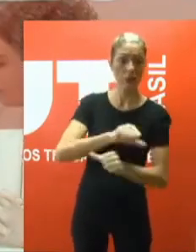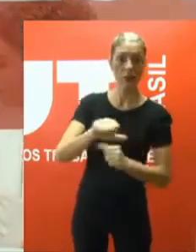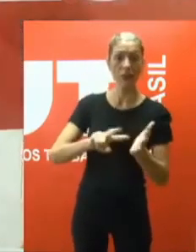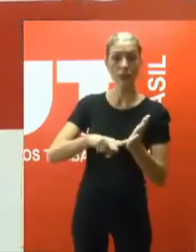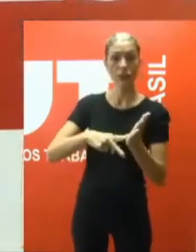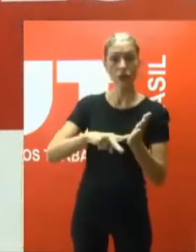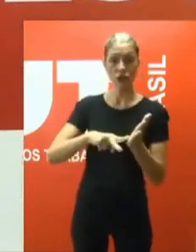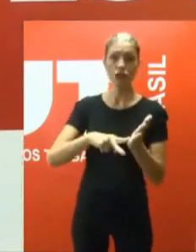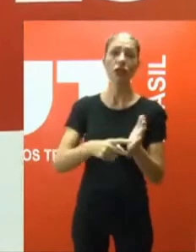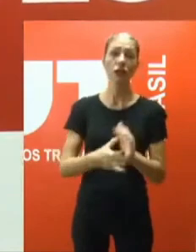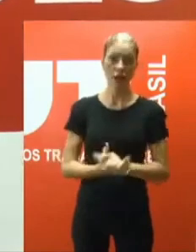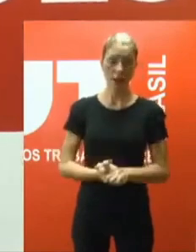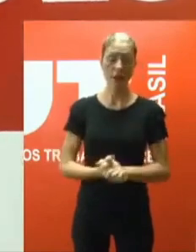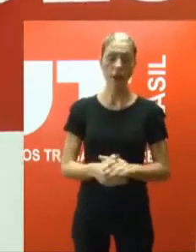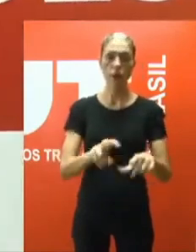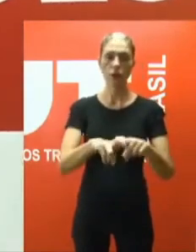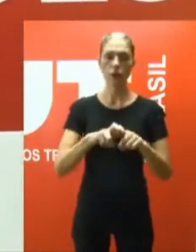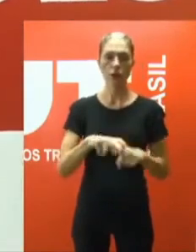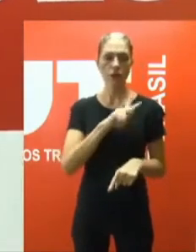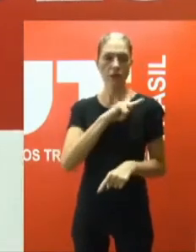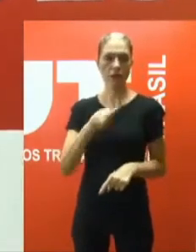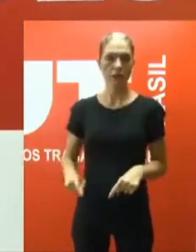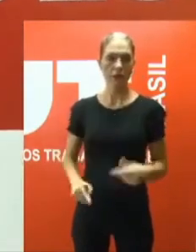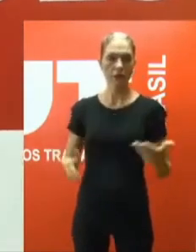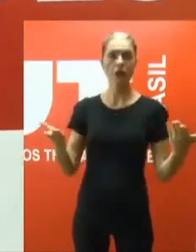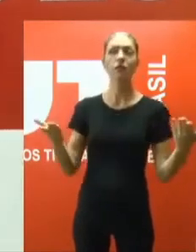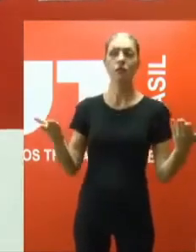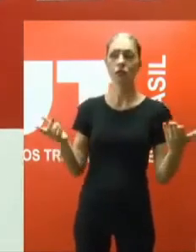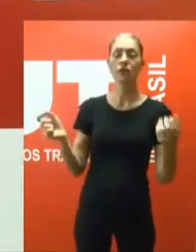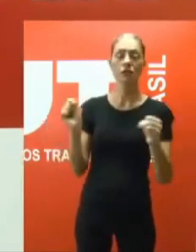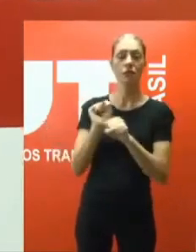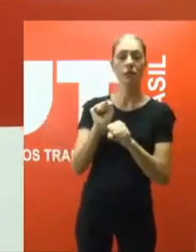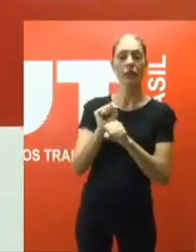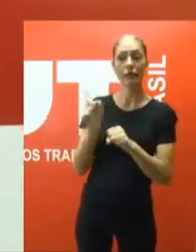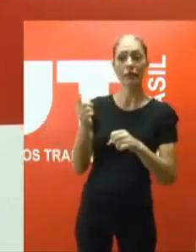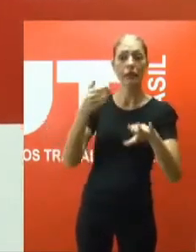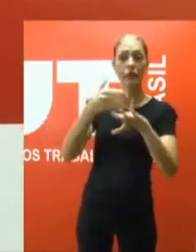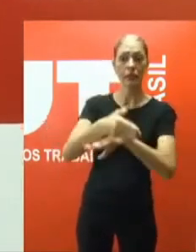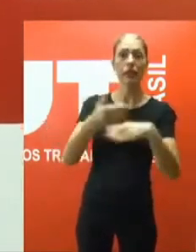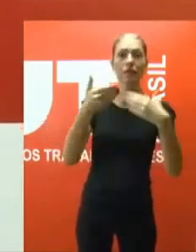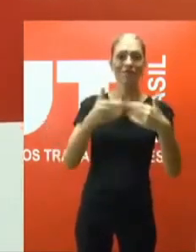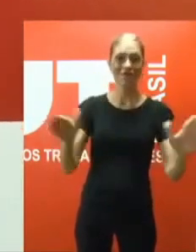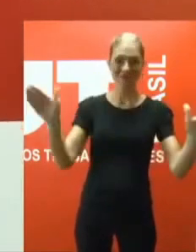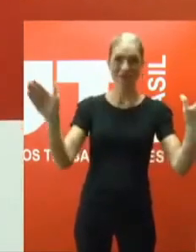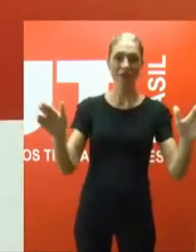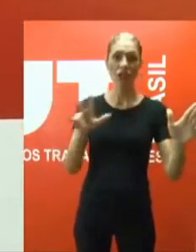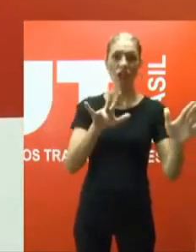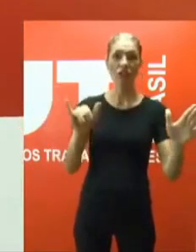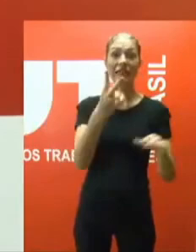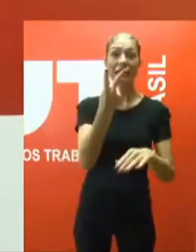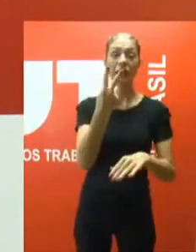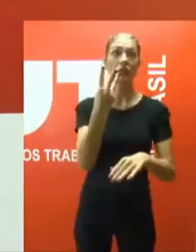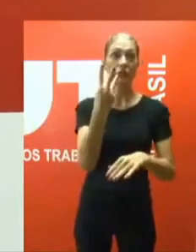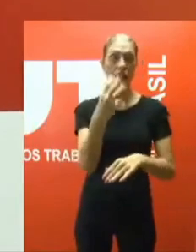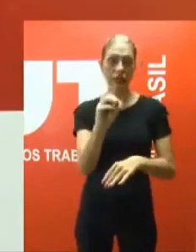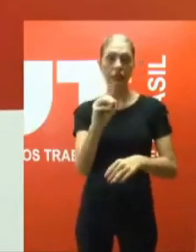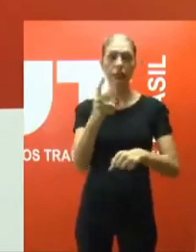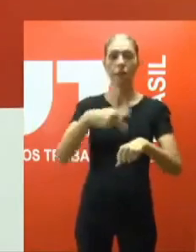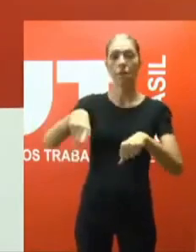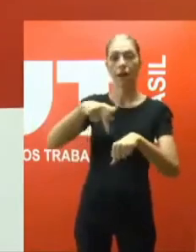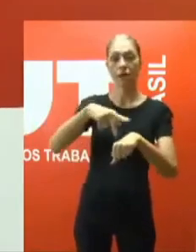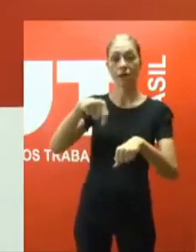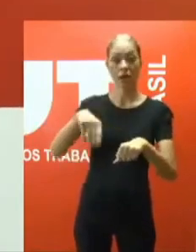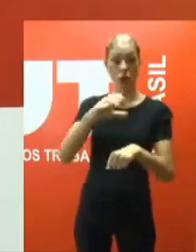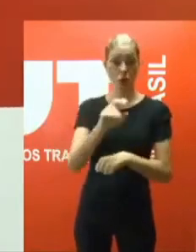Nós estamos em contato com o Marcola para ver se o presidente pode estar nessa abertura. São mais de 30 países e a nossa CUT vai ter um